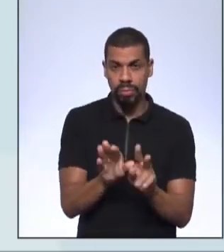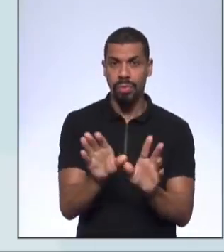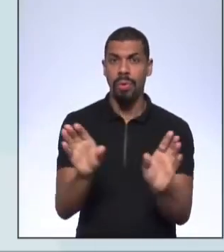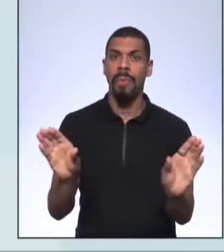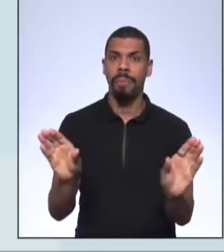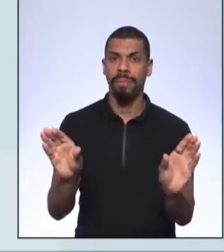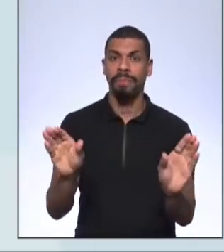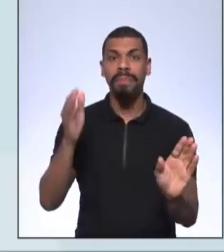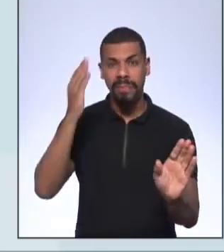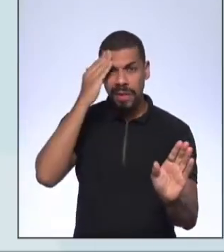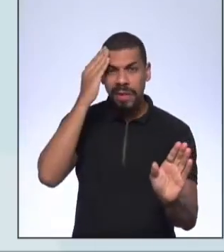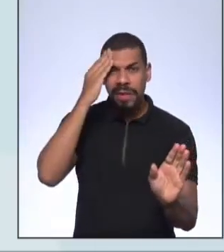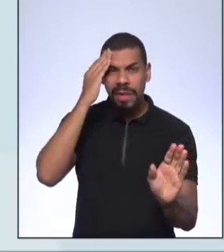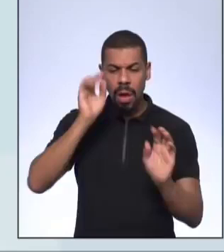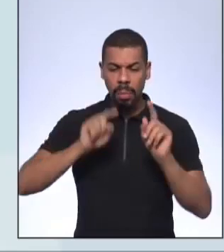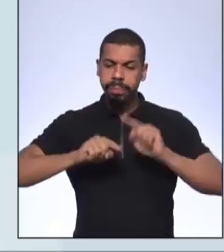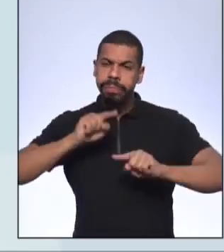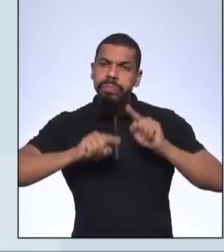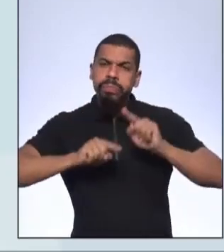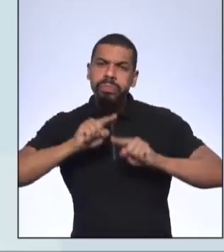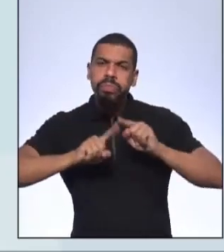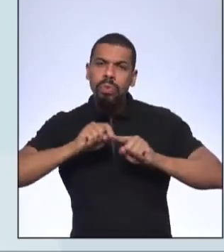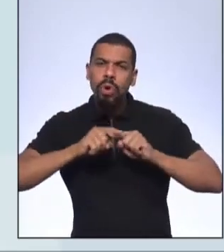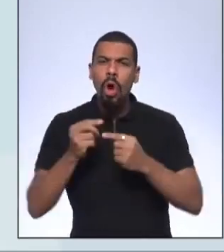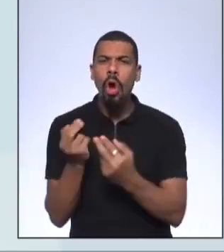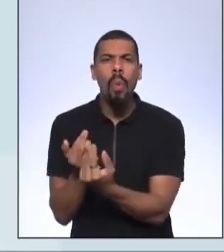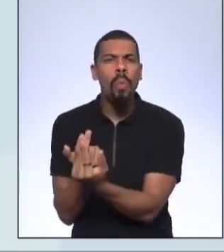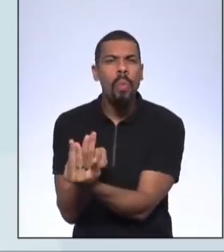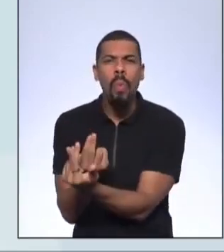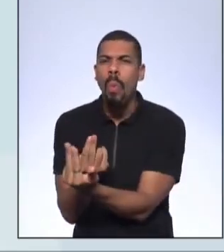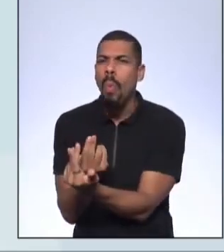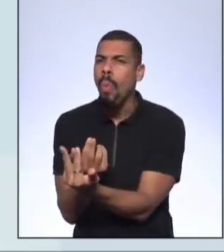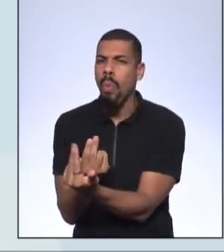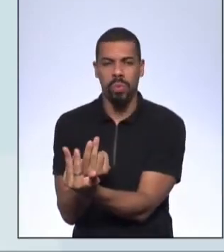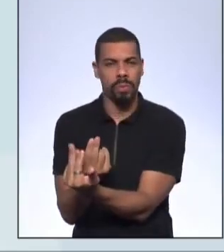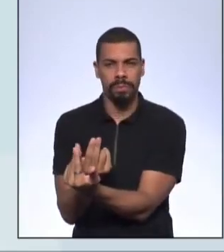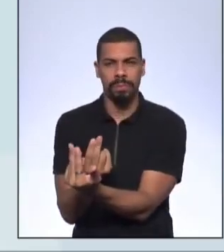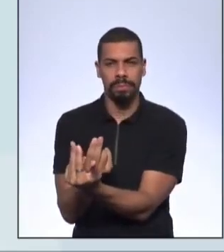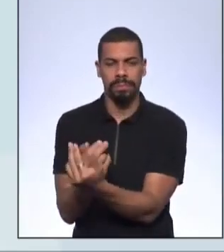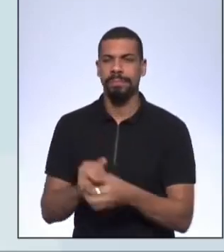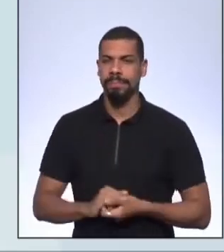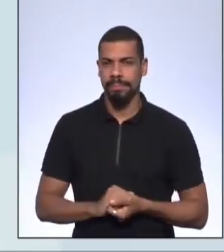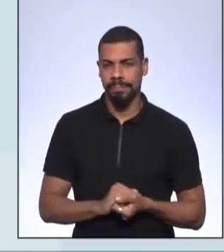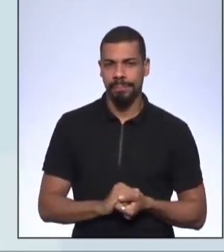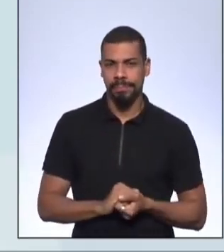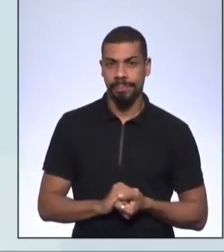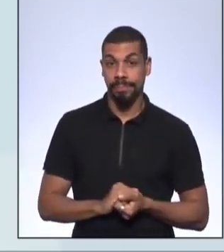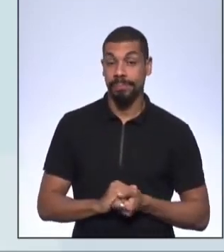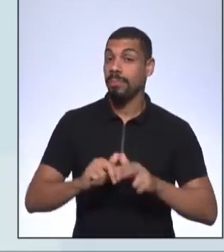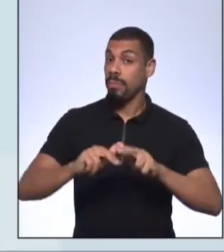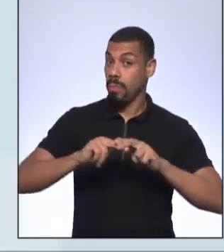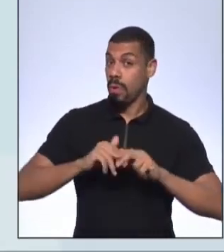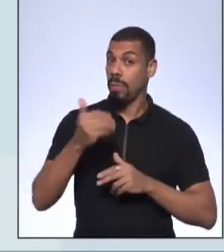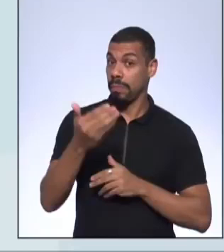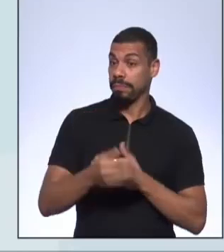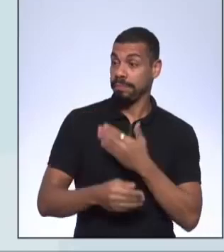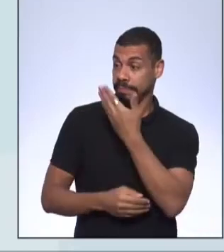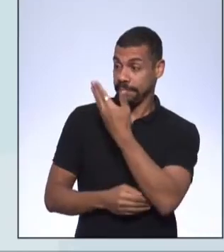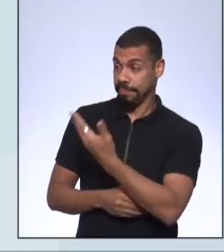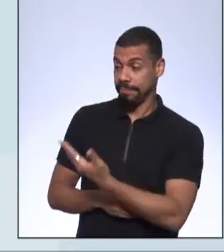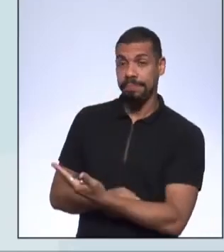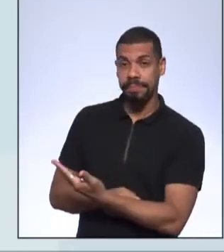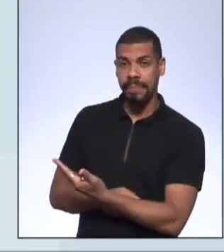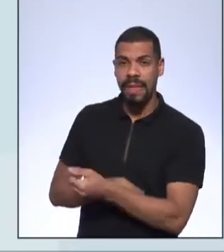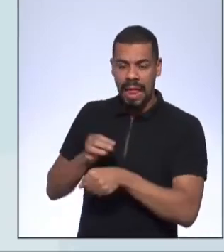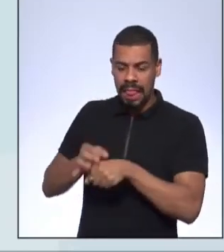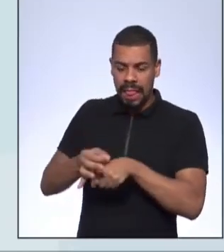forma que ela consiga produzir uma cópia idêntica dela mesma. Tá? Então, aqui está um exemplo de uma